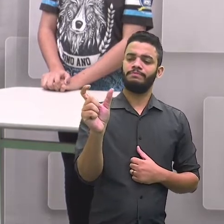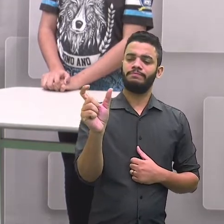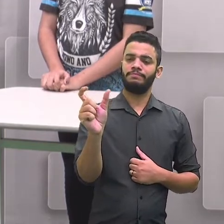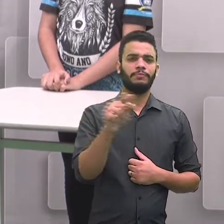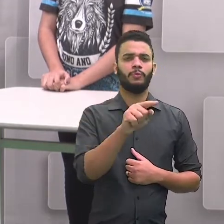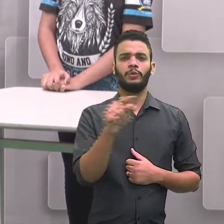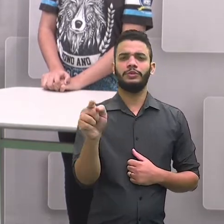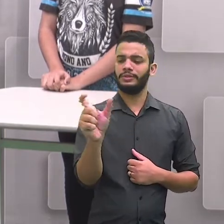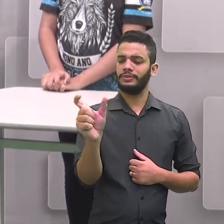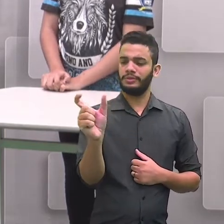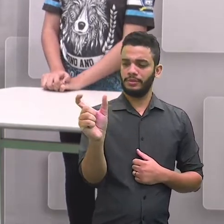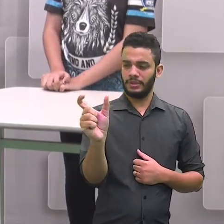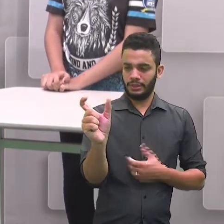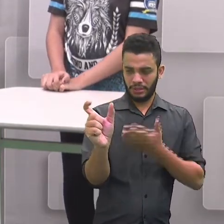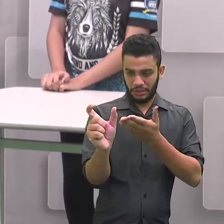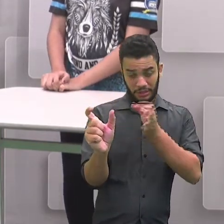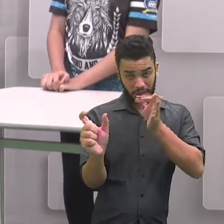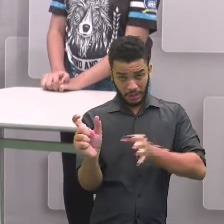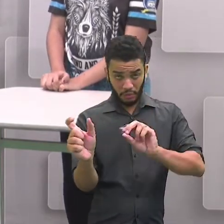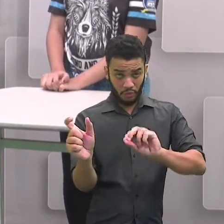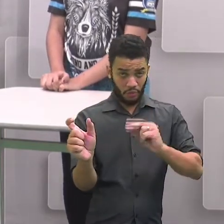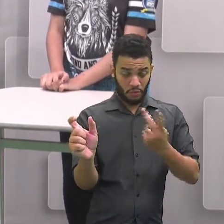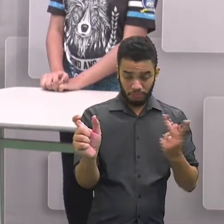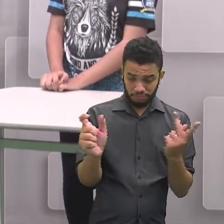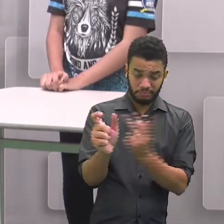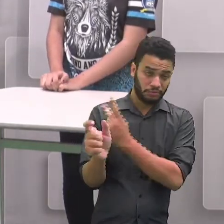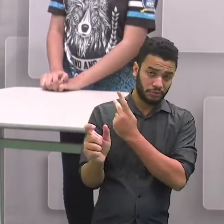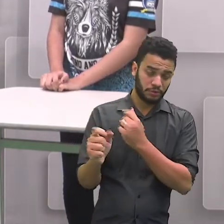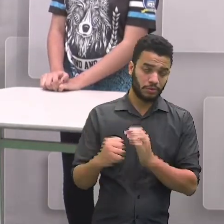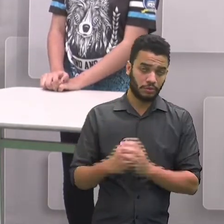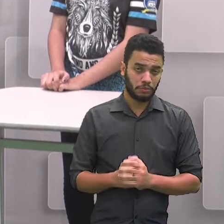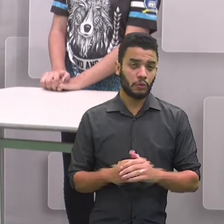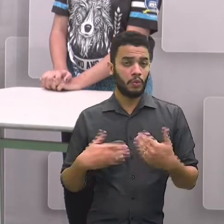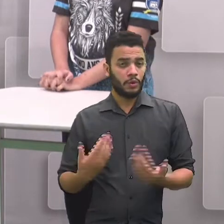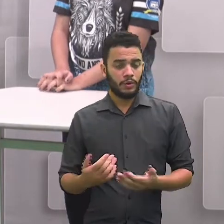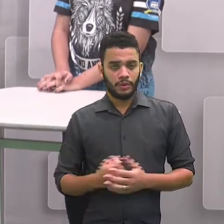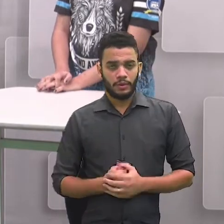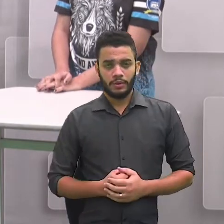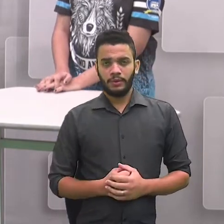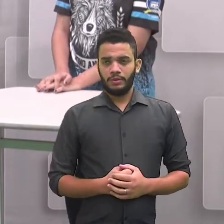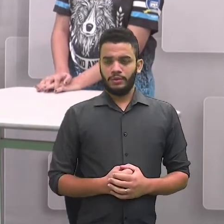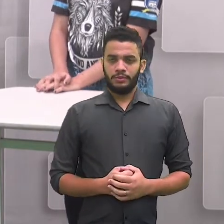E aí, pessoal de casa? Será que ela acertou?